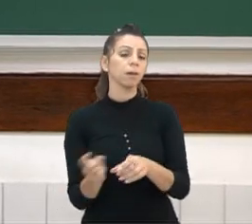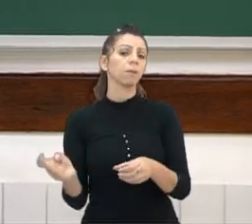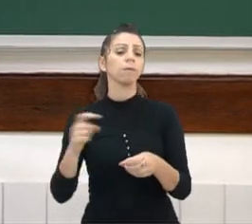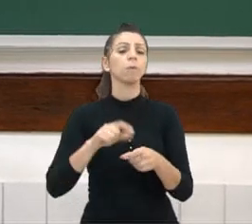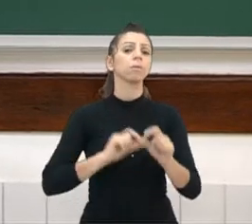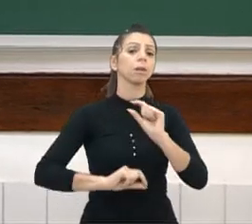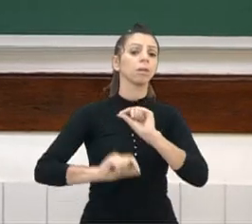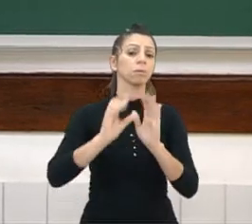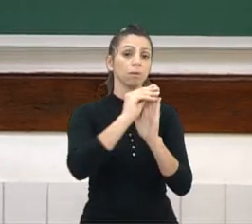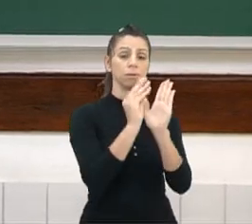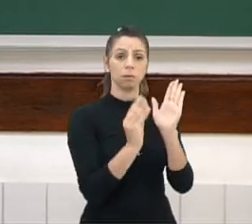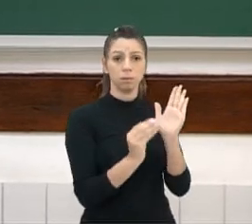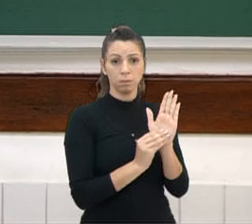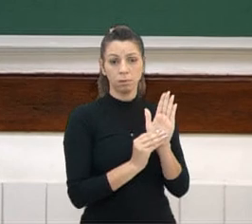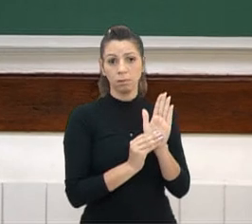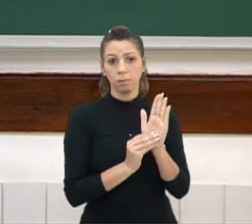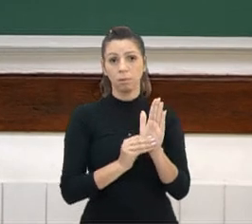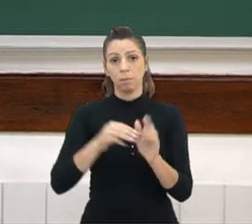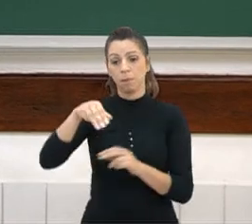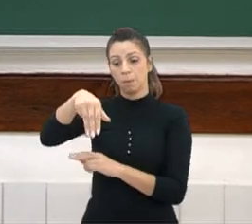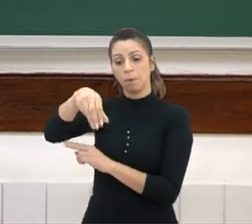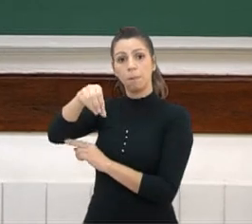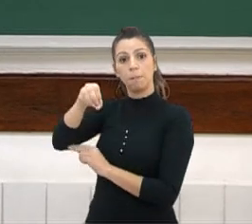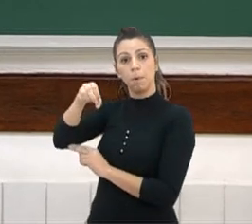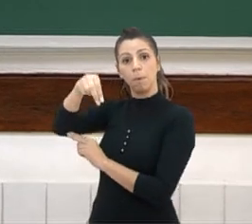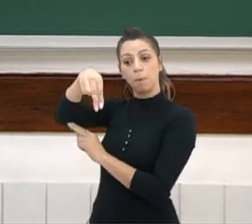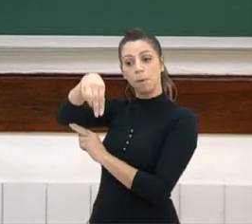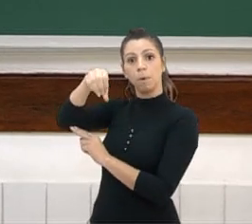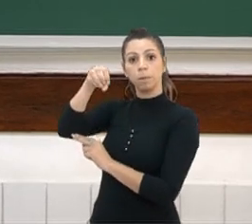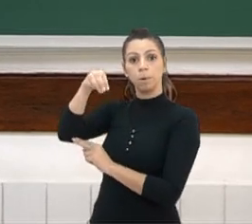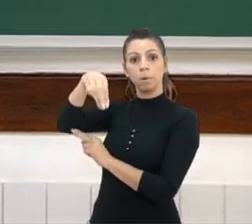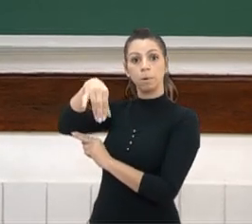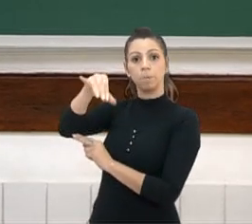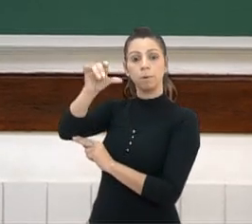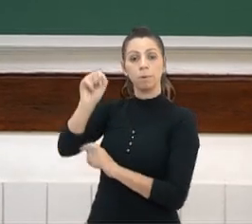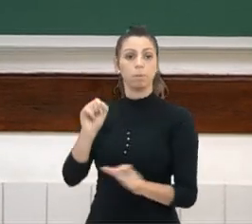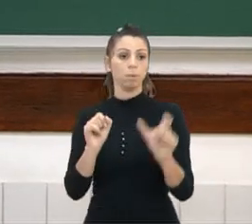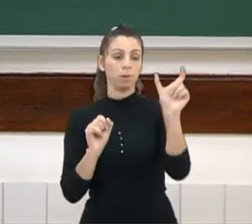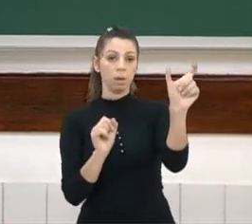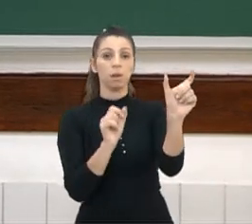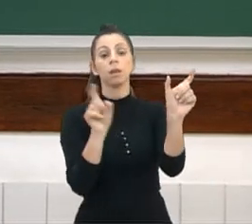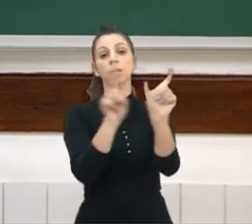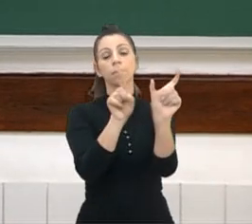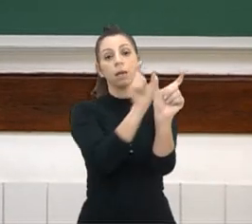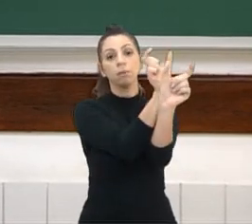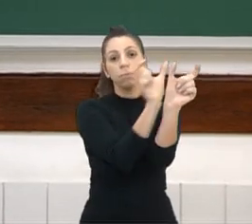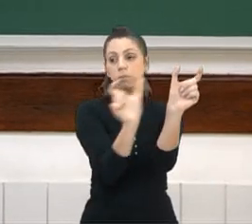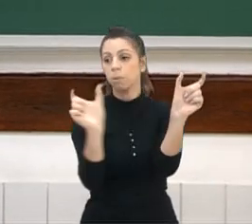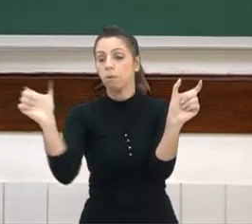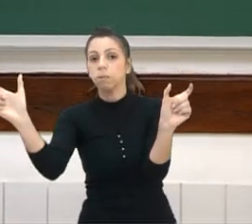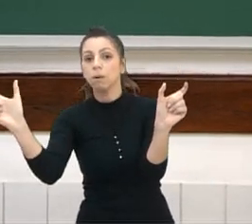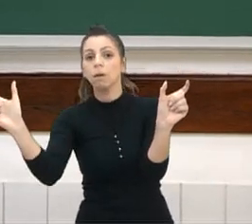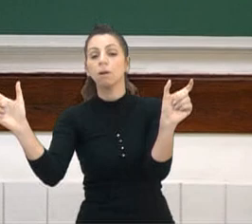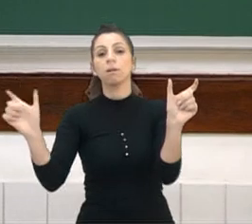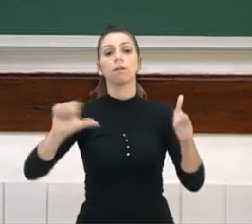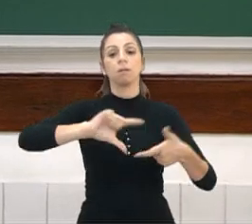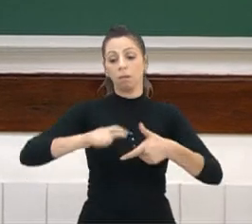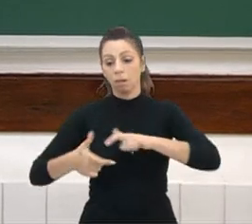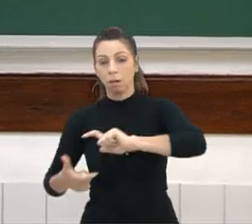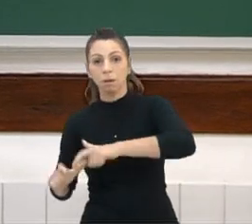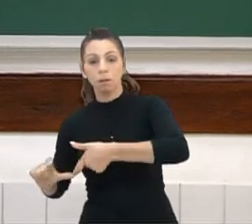rever aí a parte de monômios, a parte de polinômios, essa parte de álgebra, que é bem importante, que nós estamos